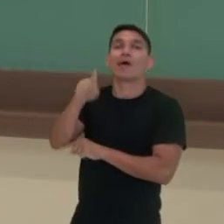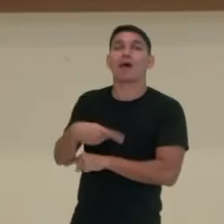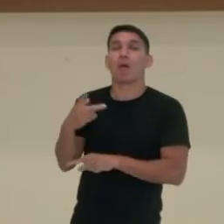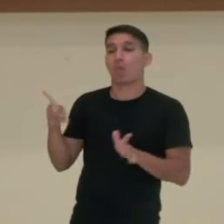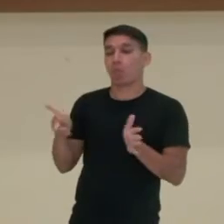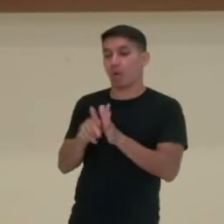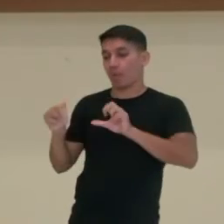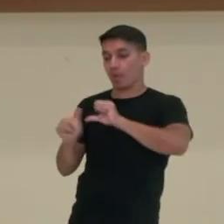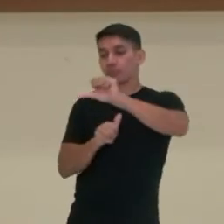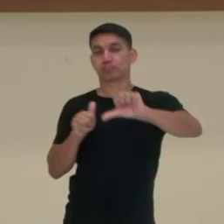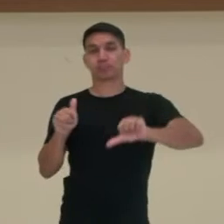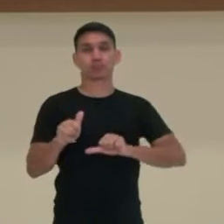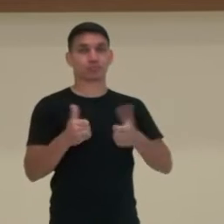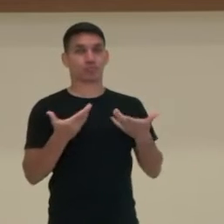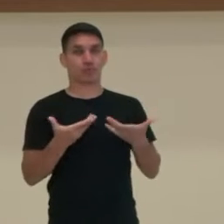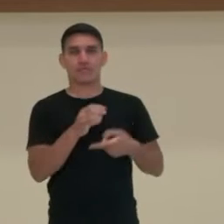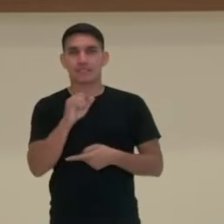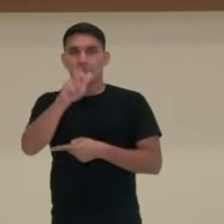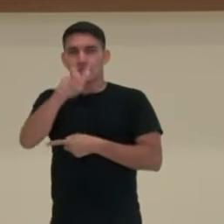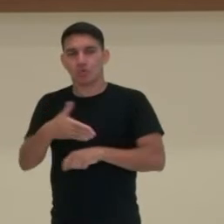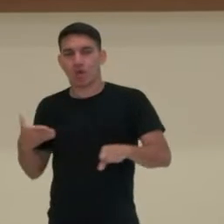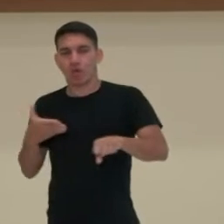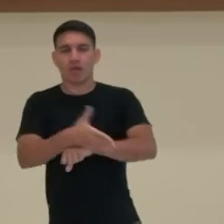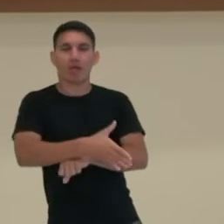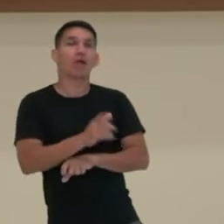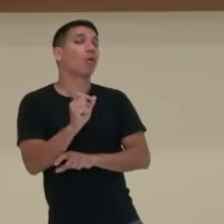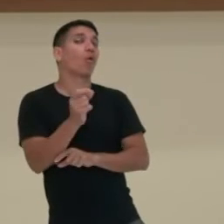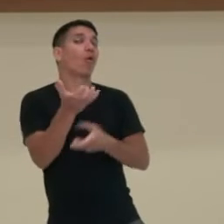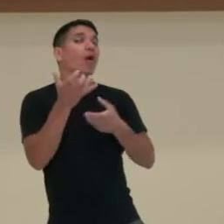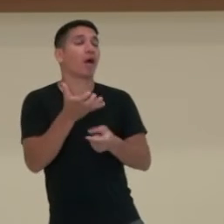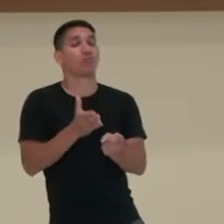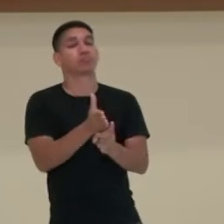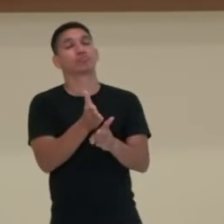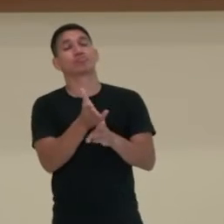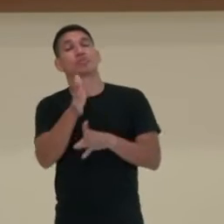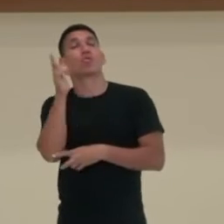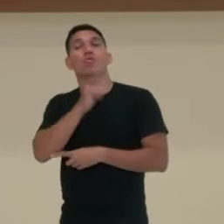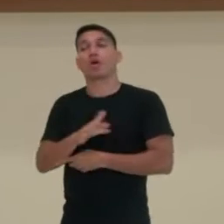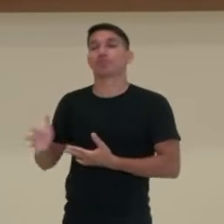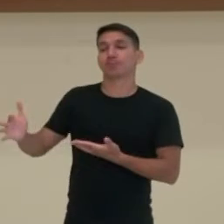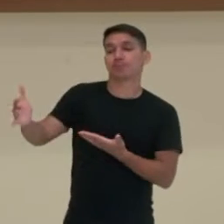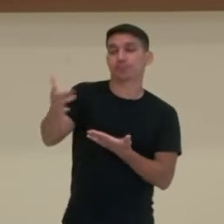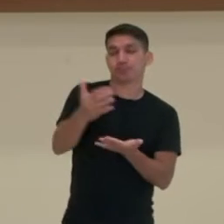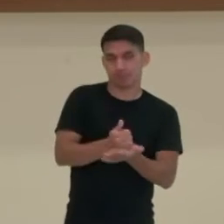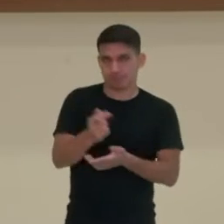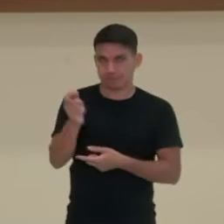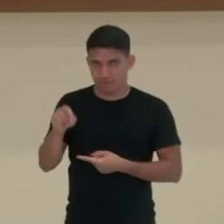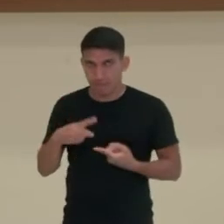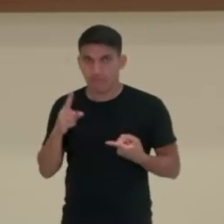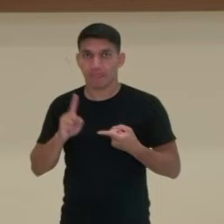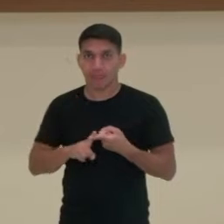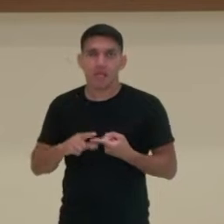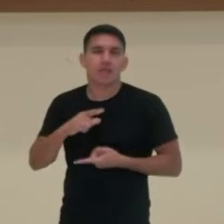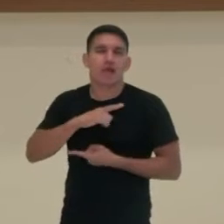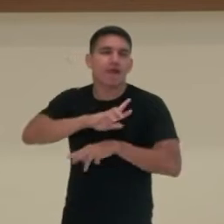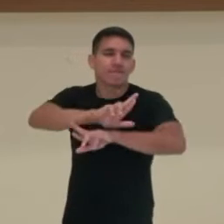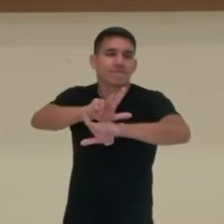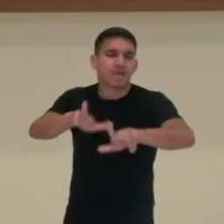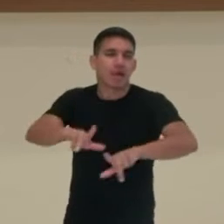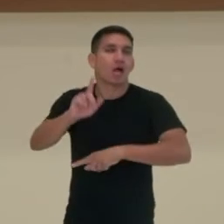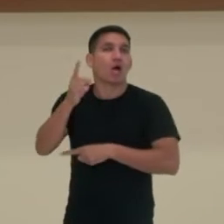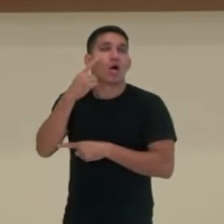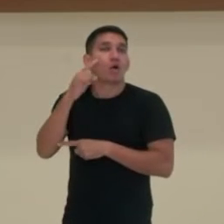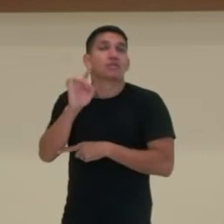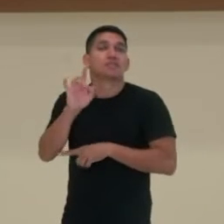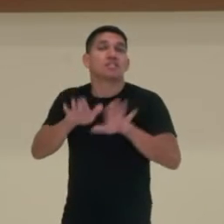quando buscam essa ginástica de condicionamento, olha quanta coisa ela pode abranger com isso. Então, muitas vezes ela vai lá